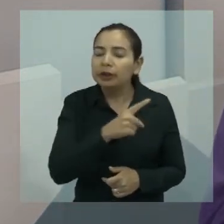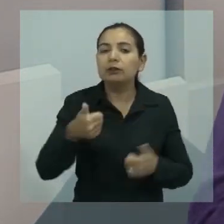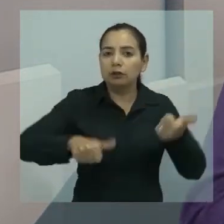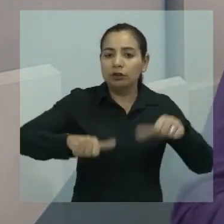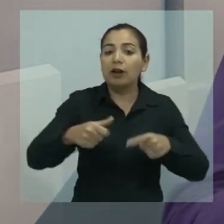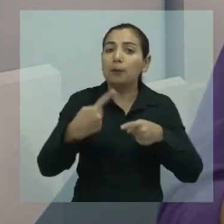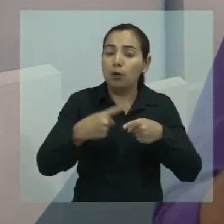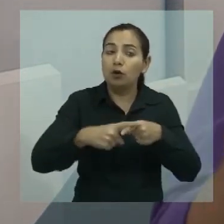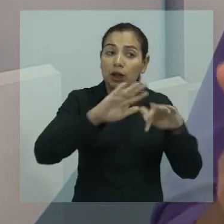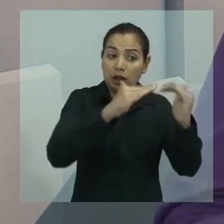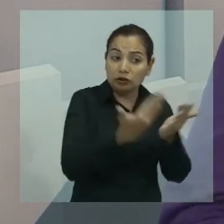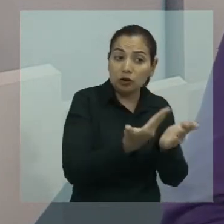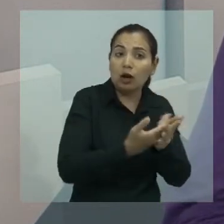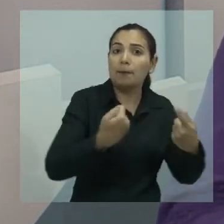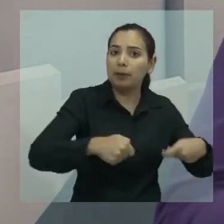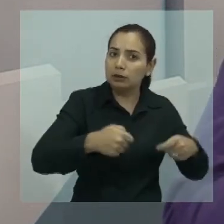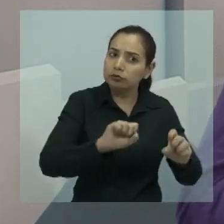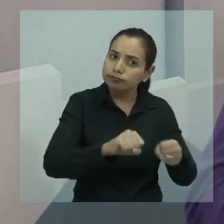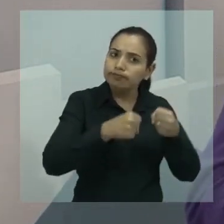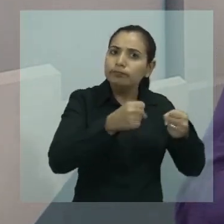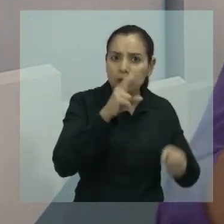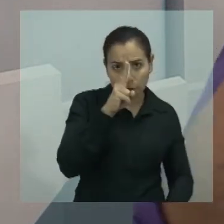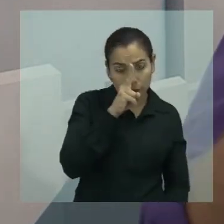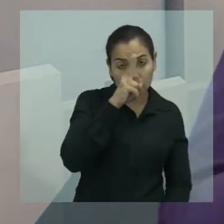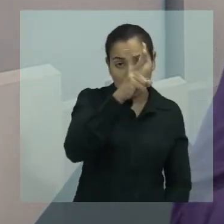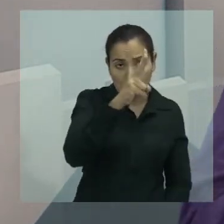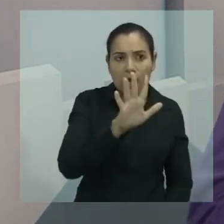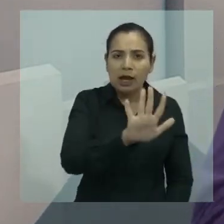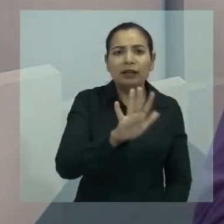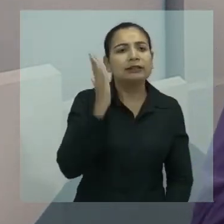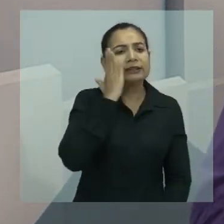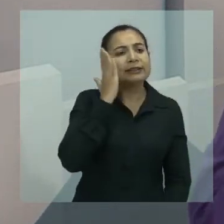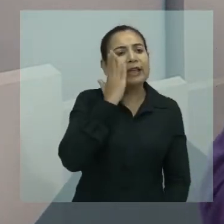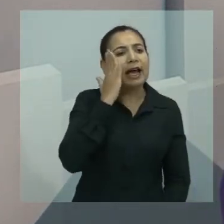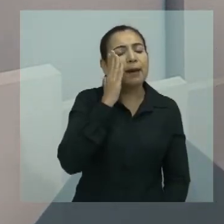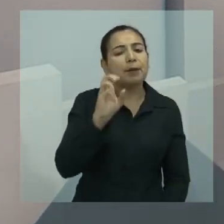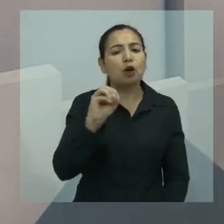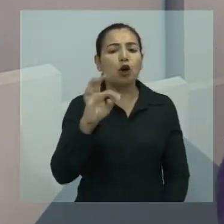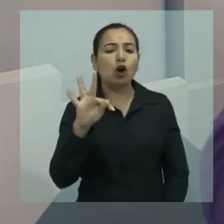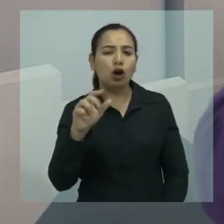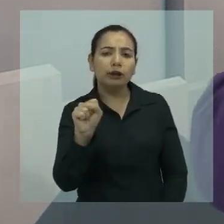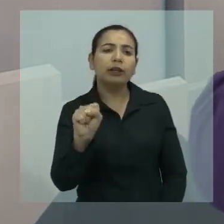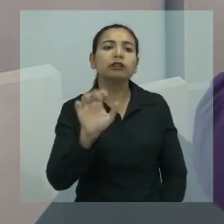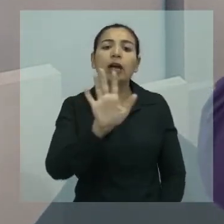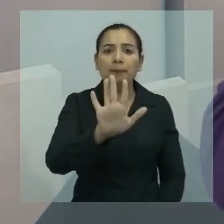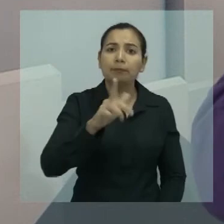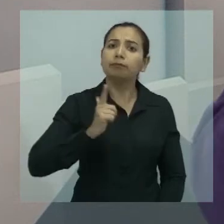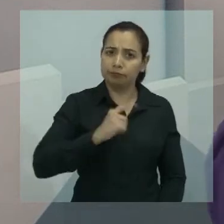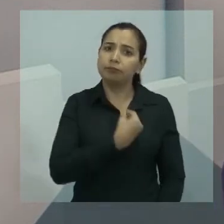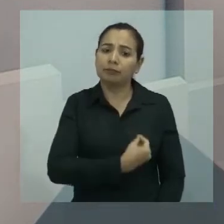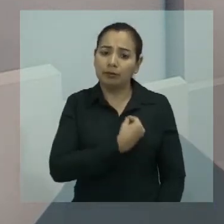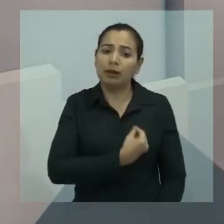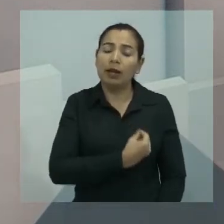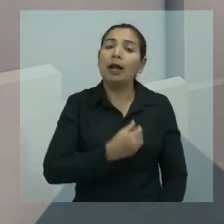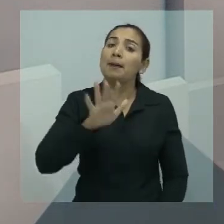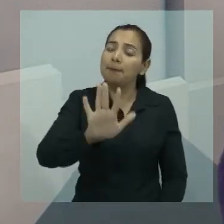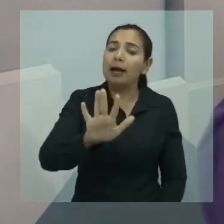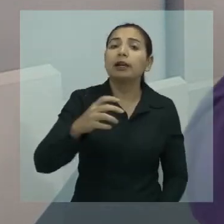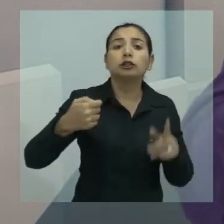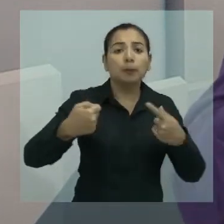banalizar e não encontrar respostas rápidas. É um processo complexo. A escola, ela precisa ser fortalecida, você não